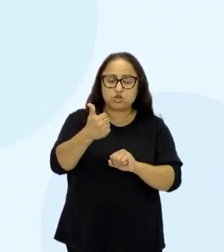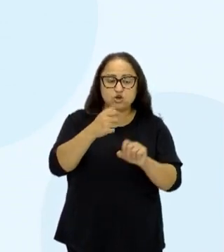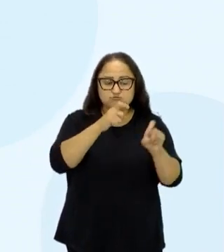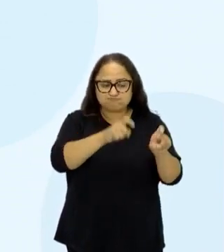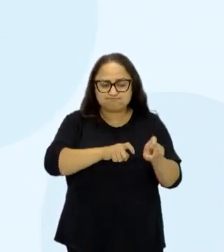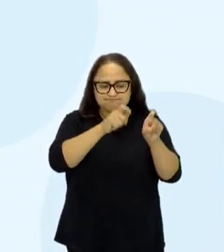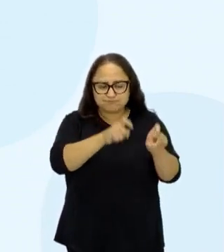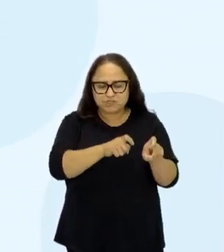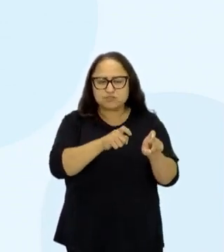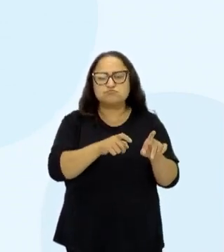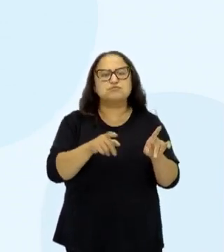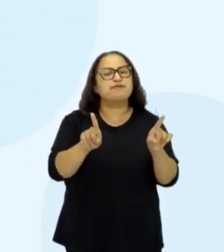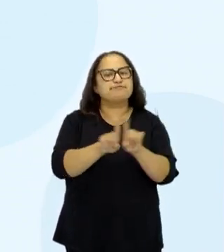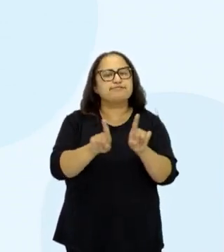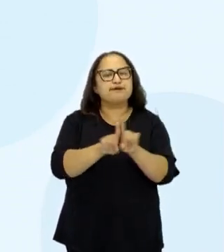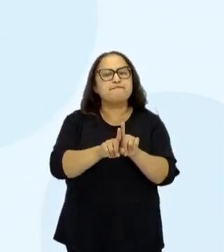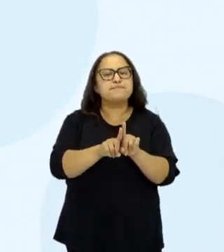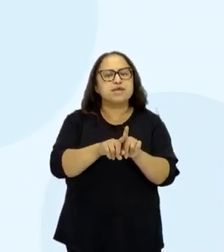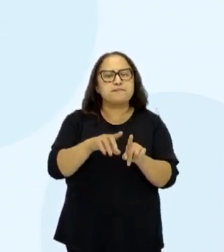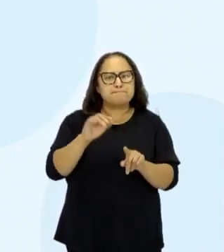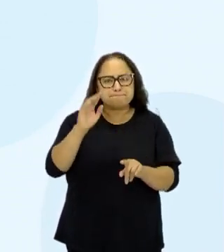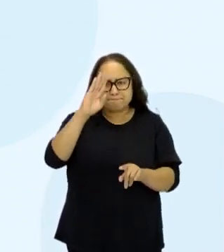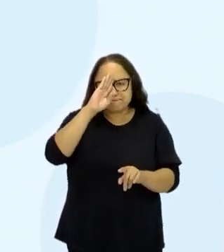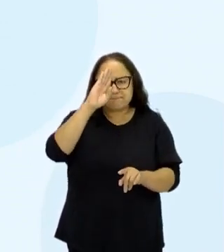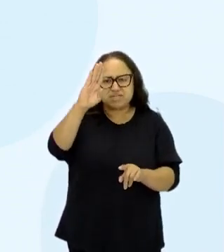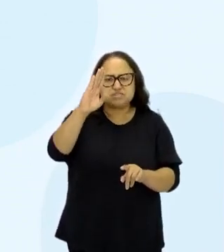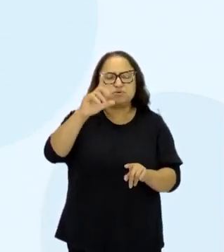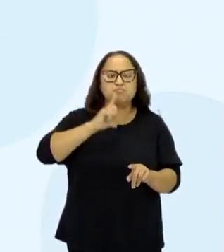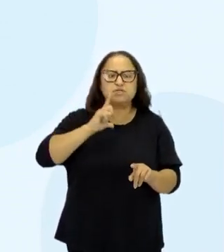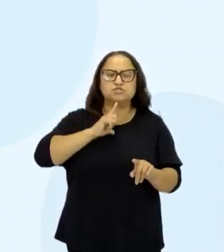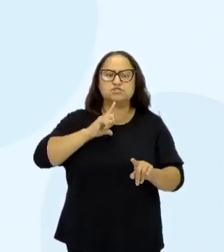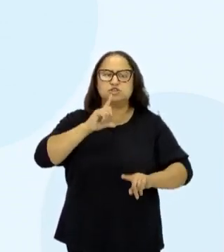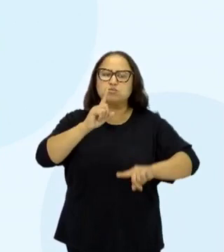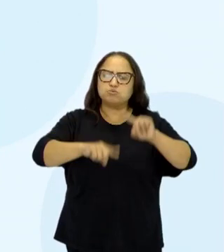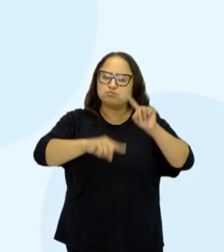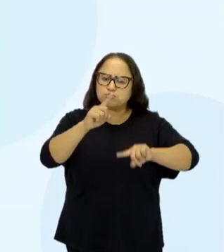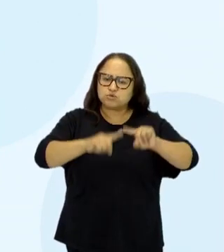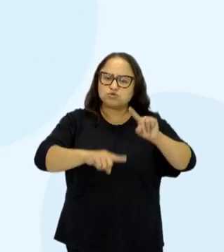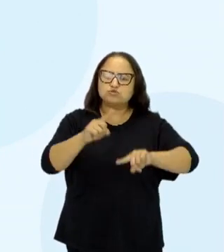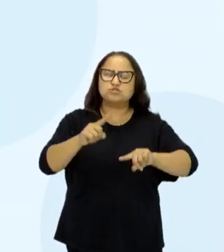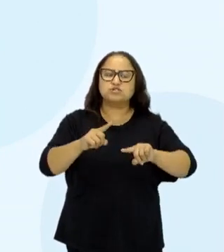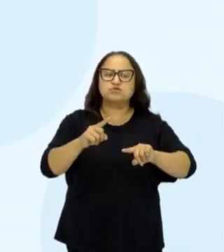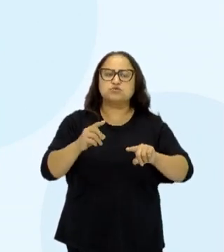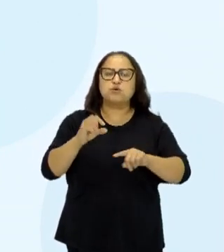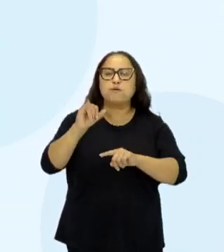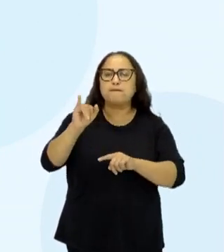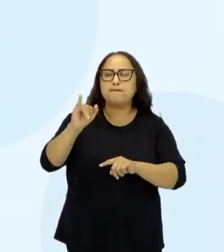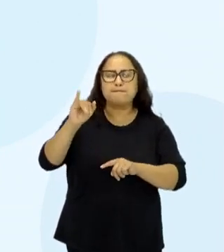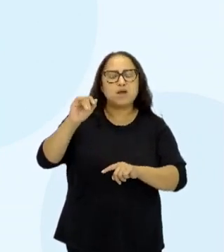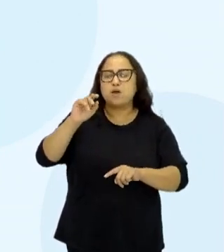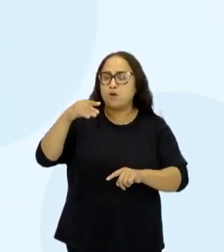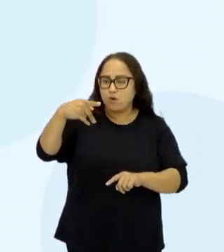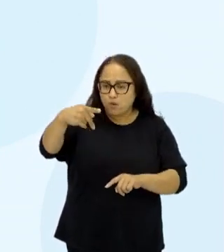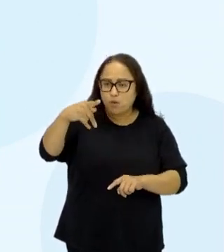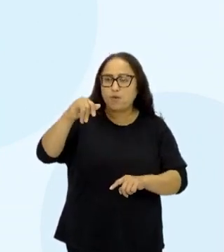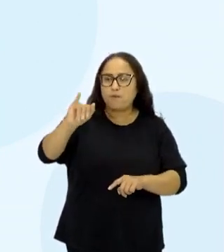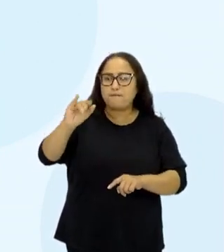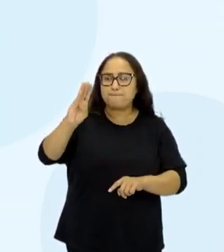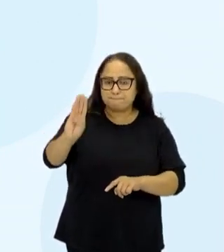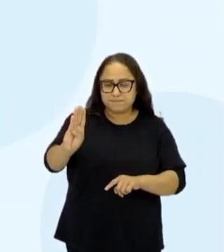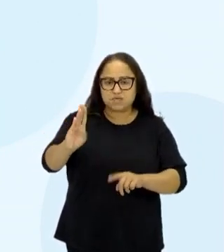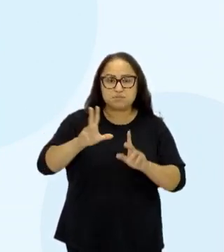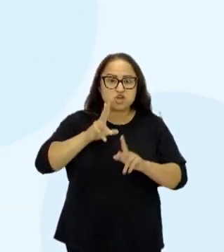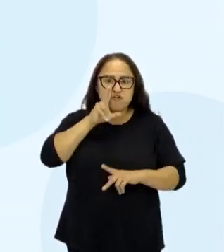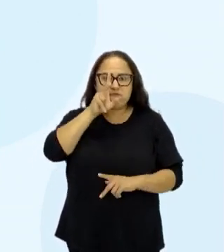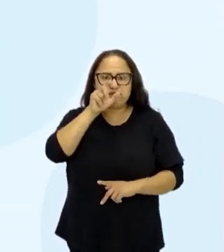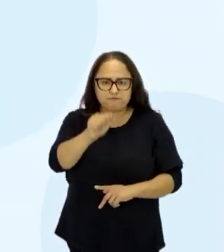e, principalmente, né, tem a sua produção e seu produto interno bruto baseado também